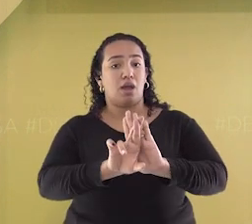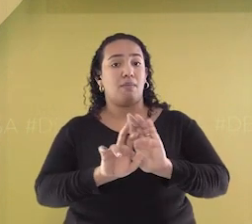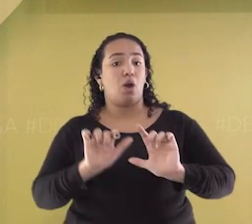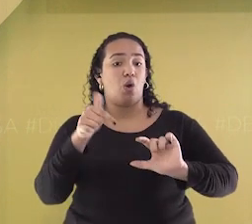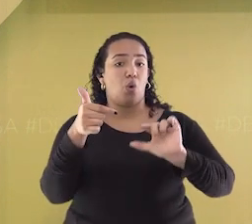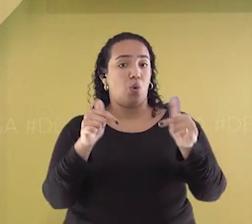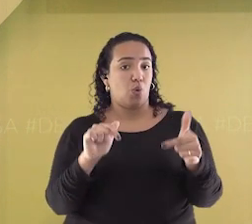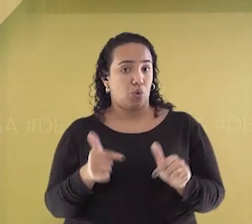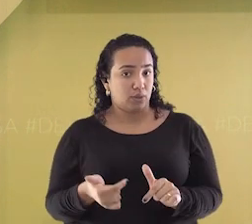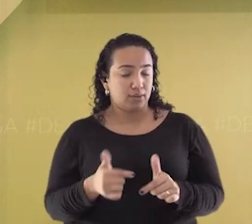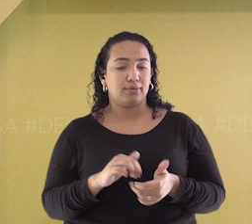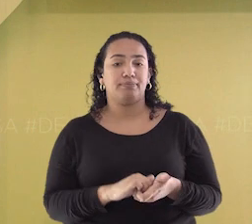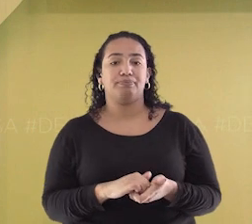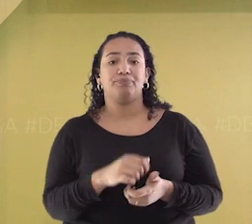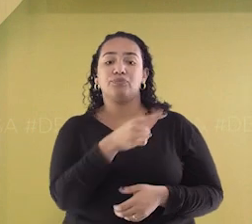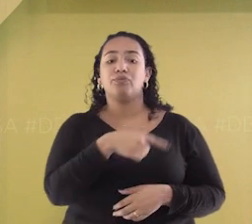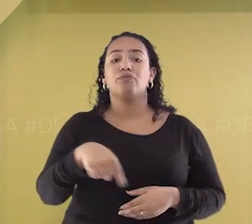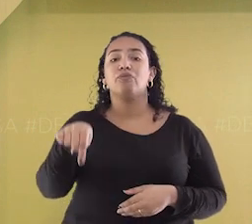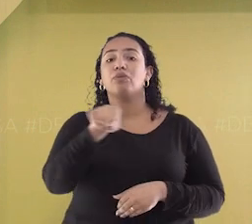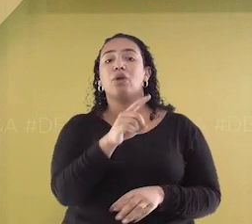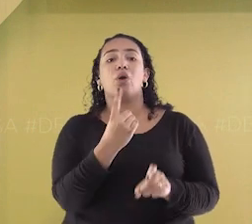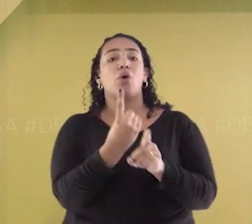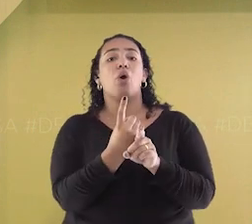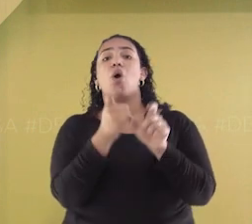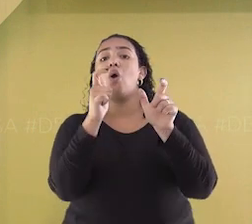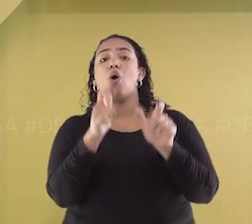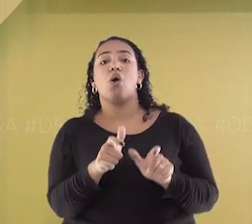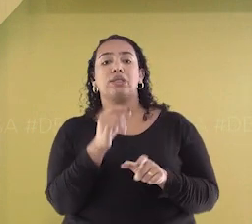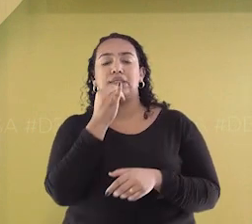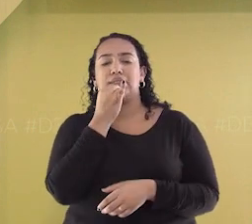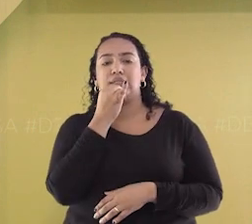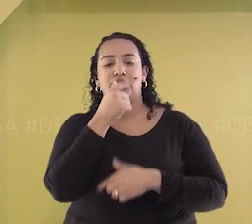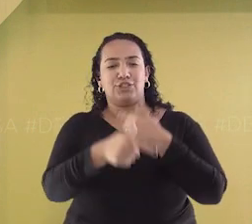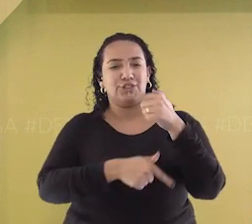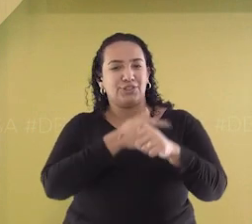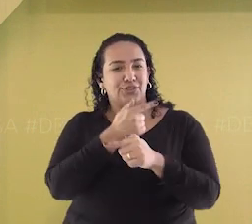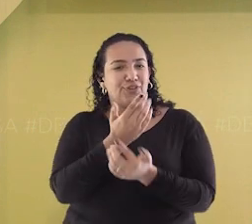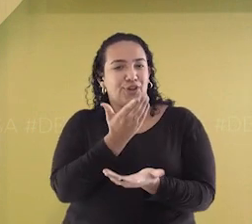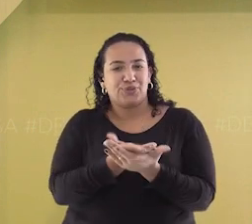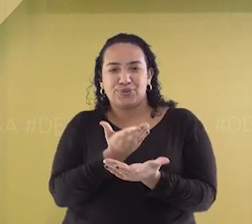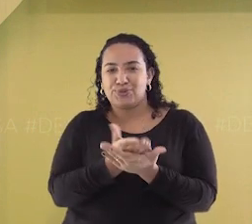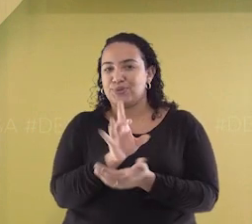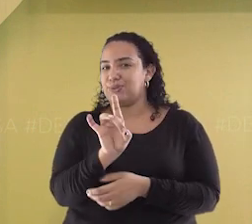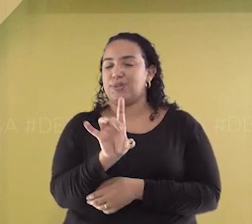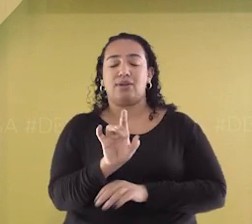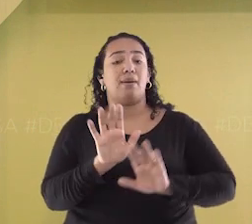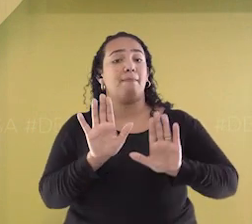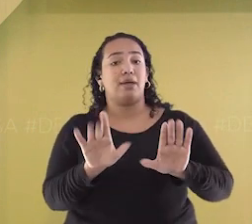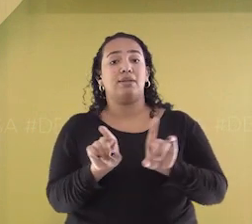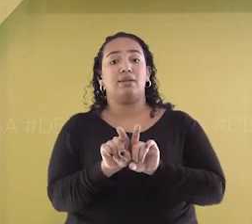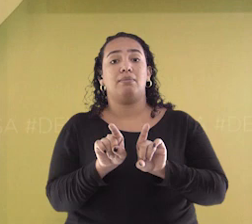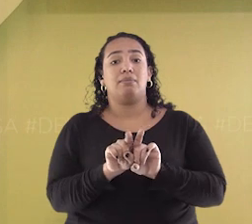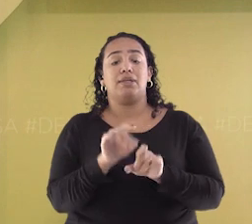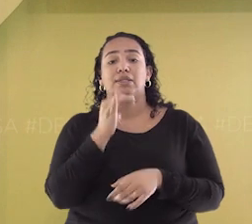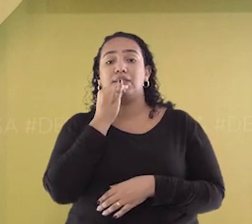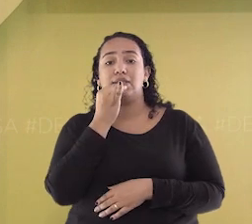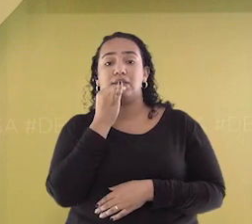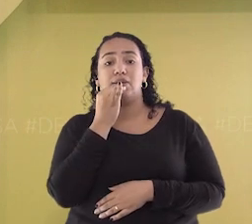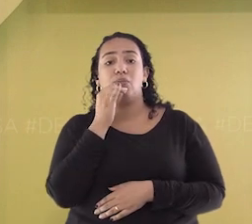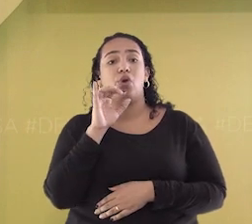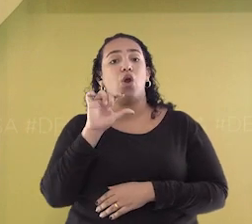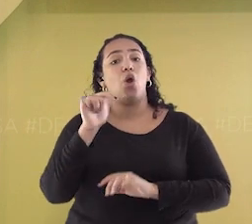gráficas. Ela está presente não só na área de estudos da geografia, mas também em diversas outras ciências,